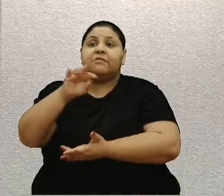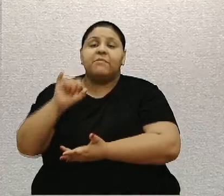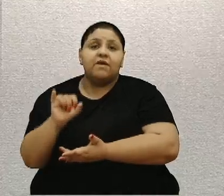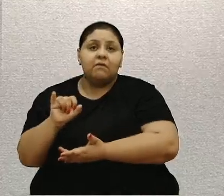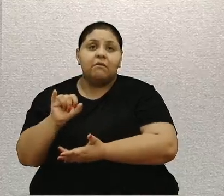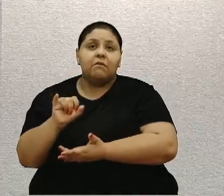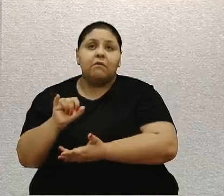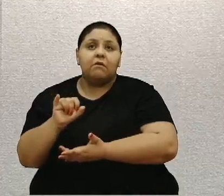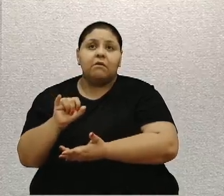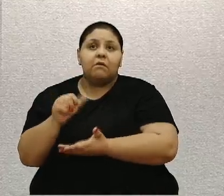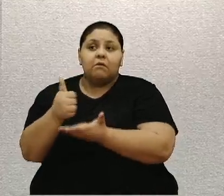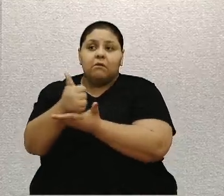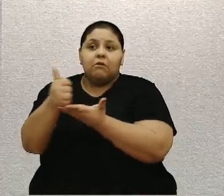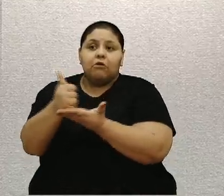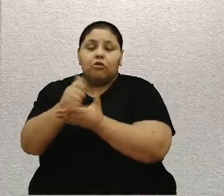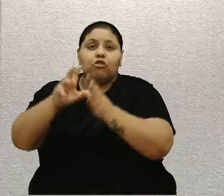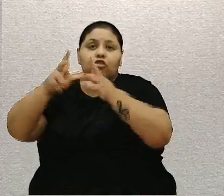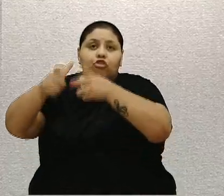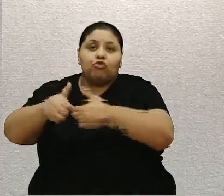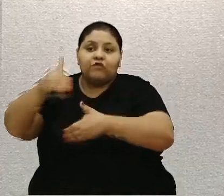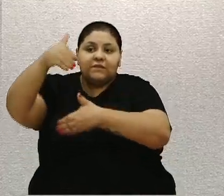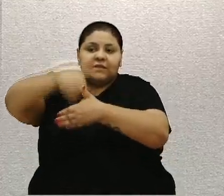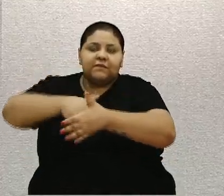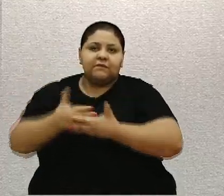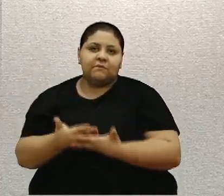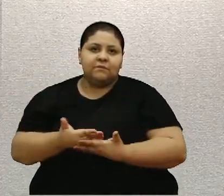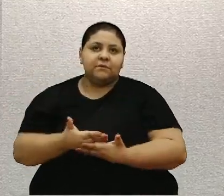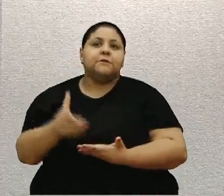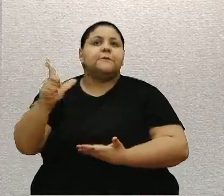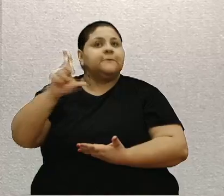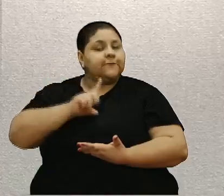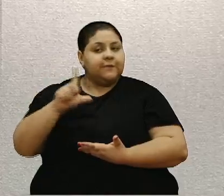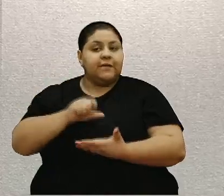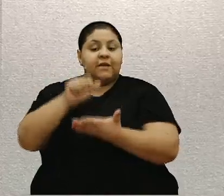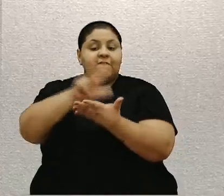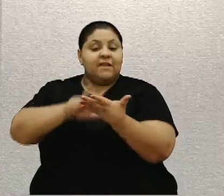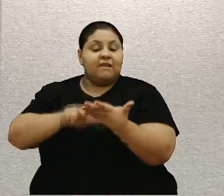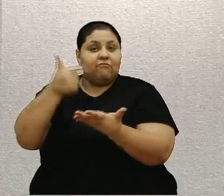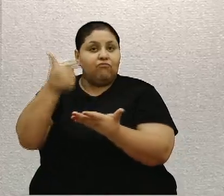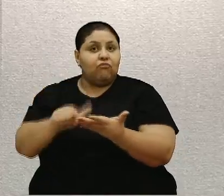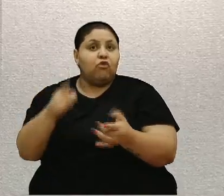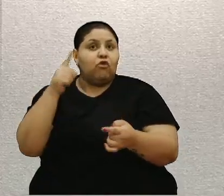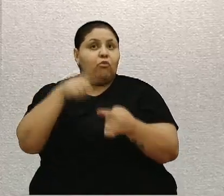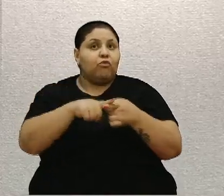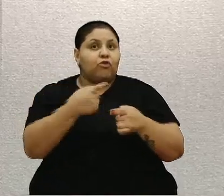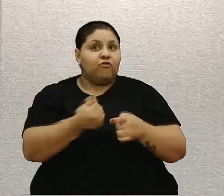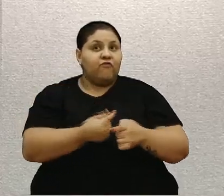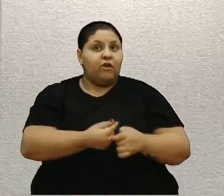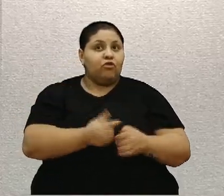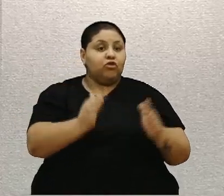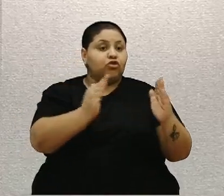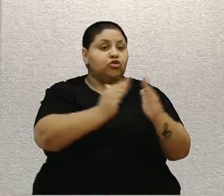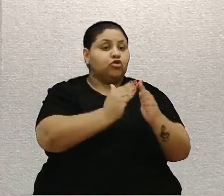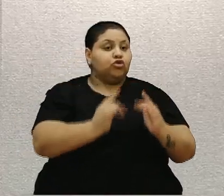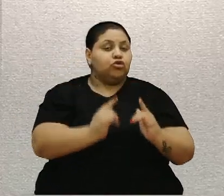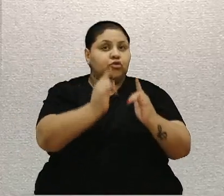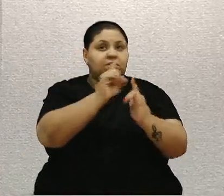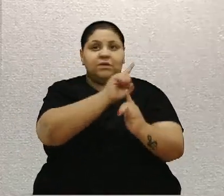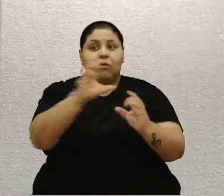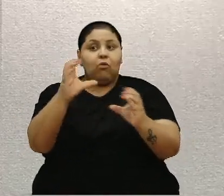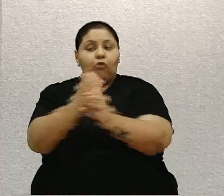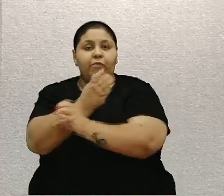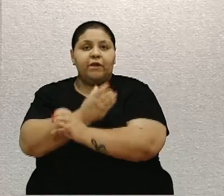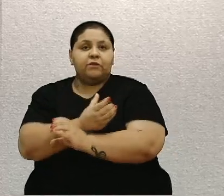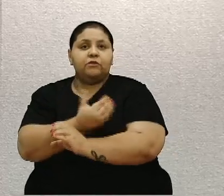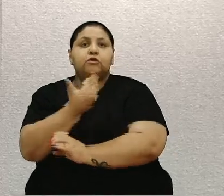os bens móveis que estão dentro. Então isso aí teria que reavaliar, porque teria que ser o valor do imóvel apenas, não sobre a transação completa. Por isso que eu